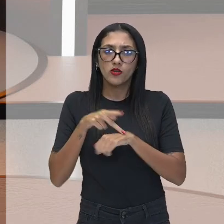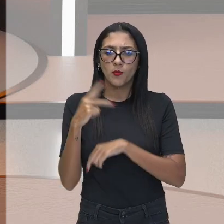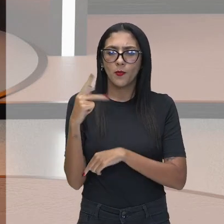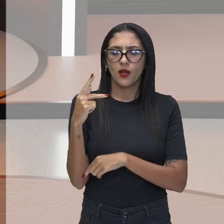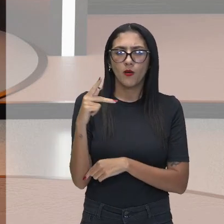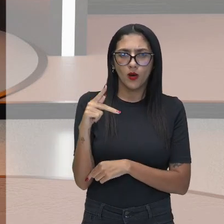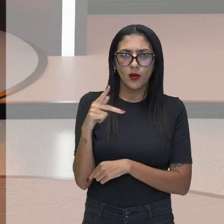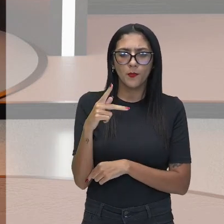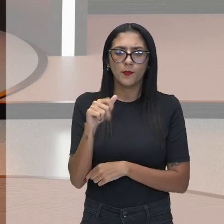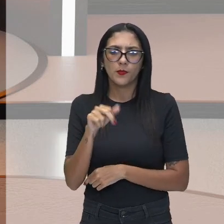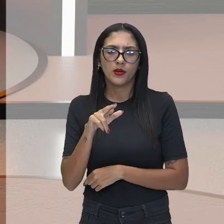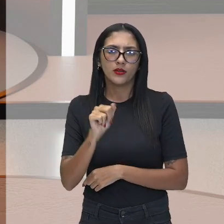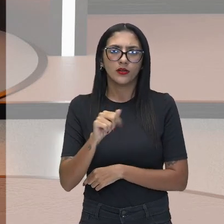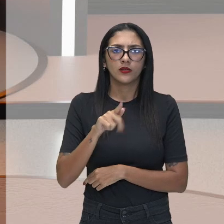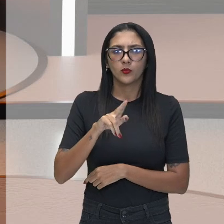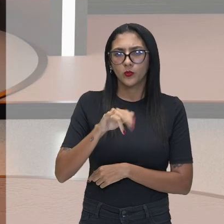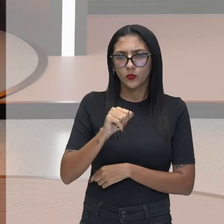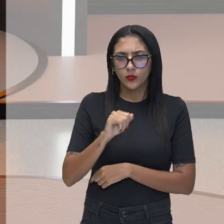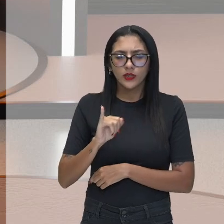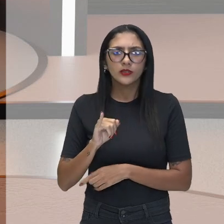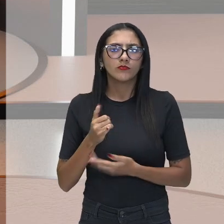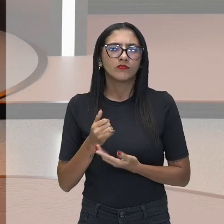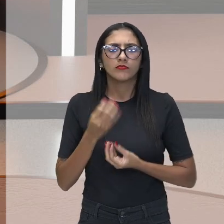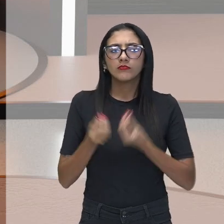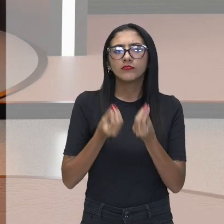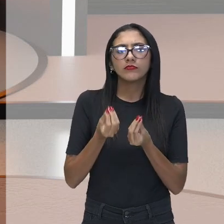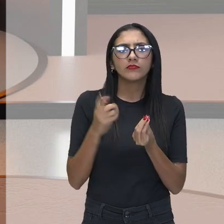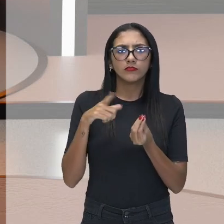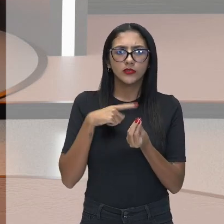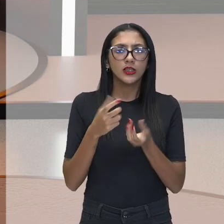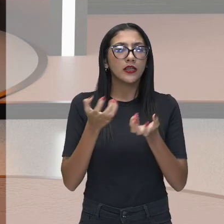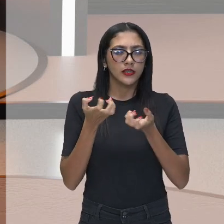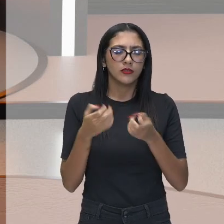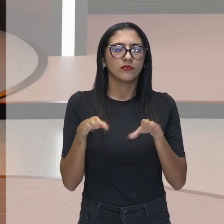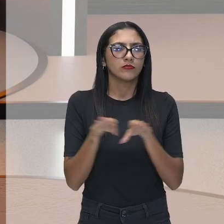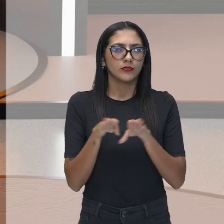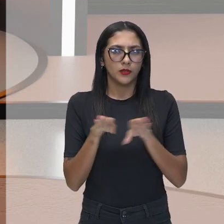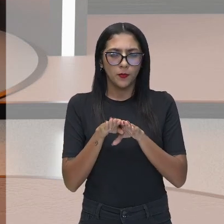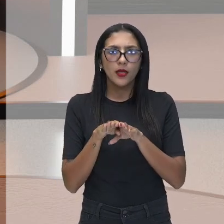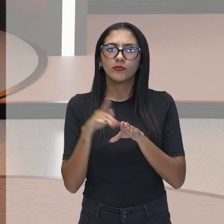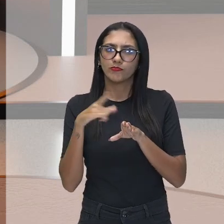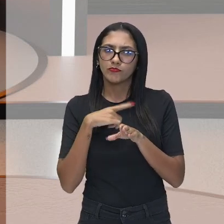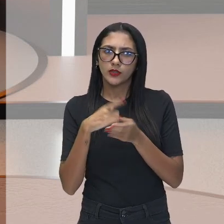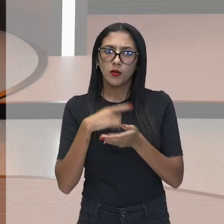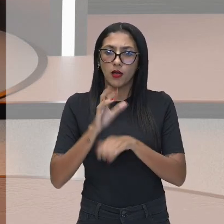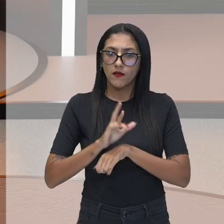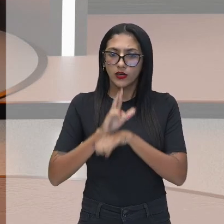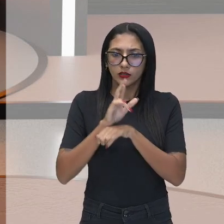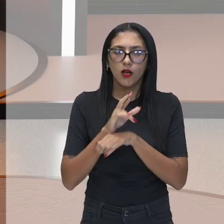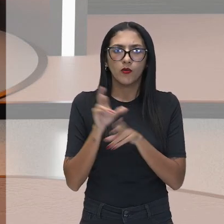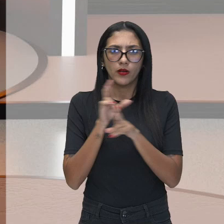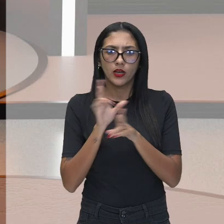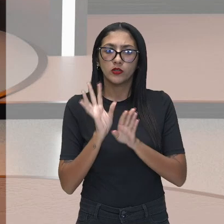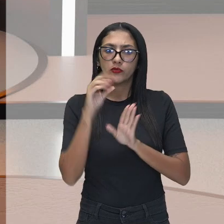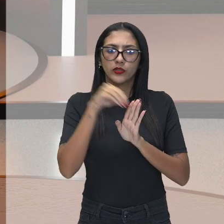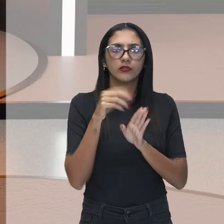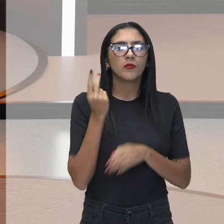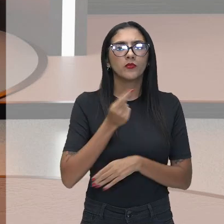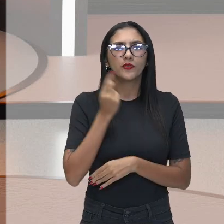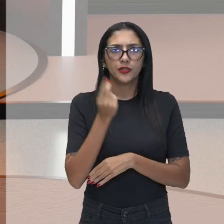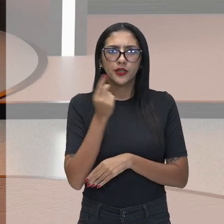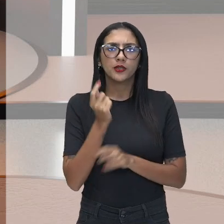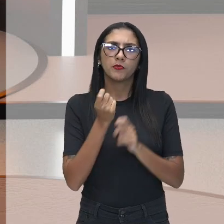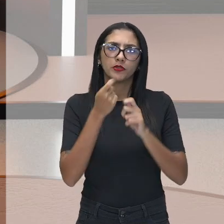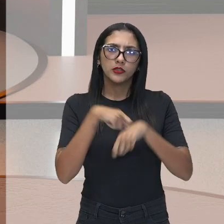outras formas de se ver como militar. Então eles queriam também ter grande representação na política, porque até então